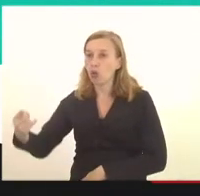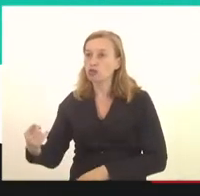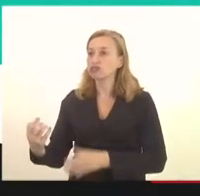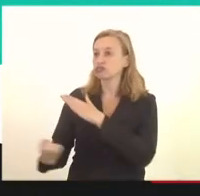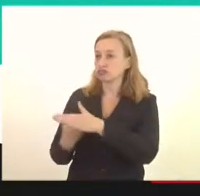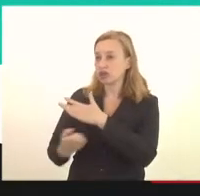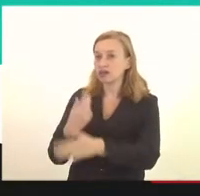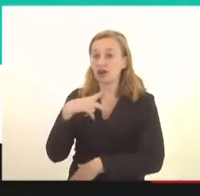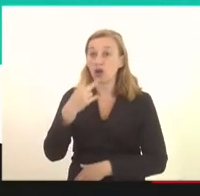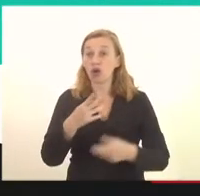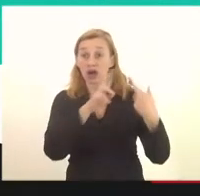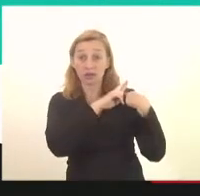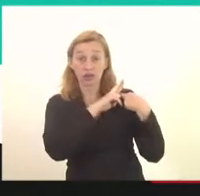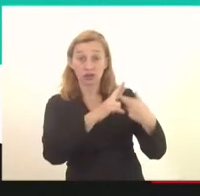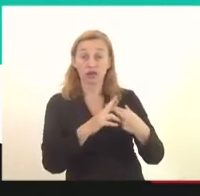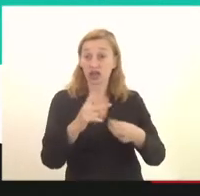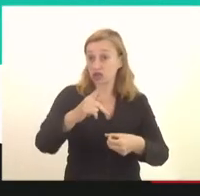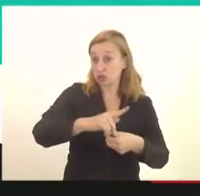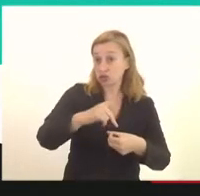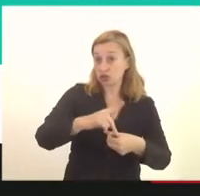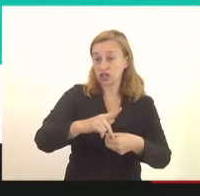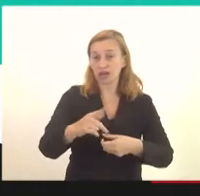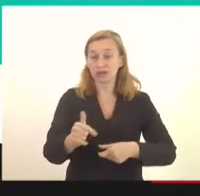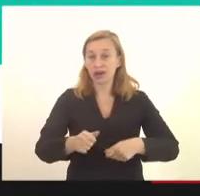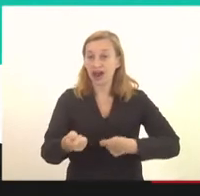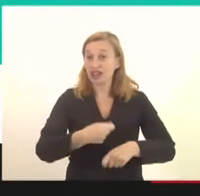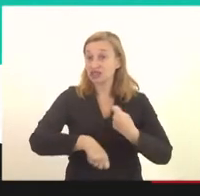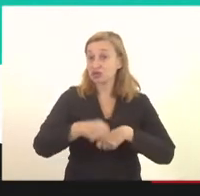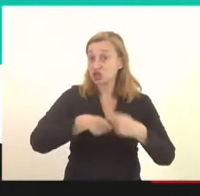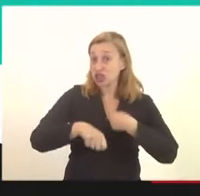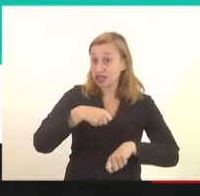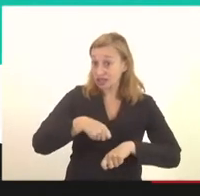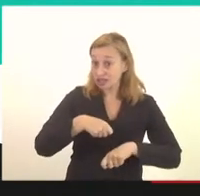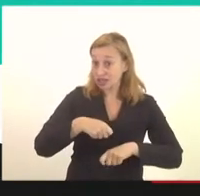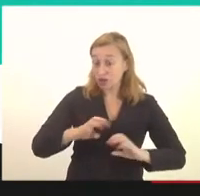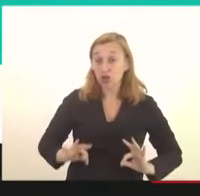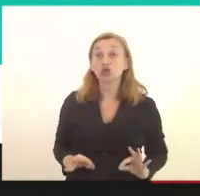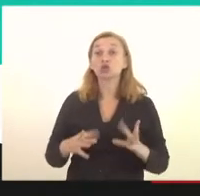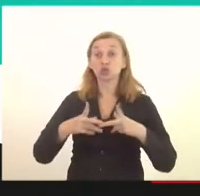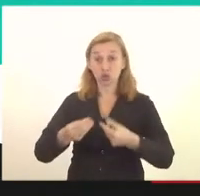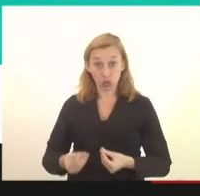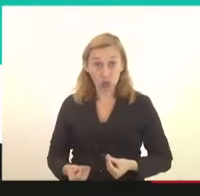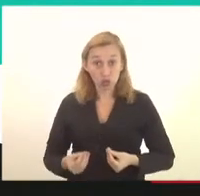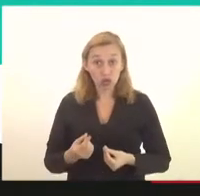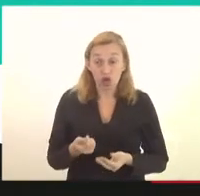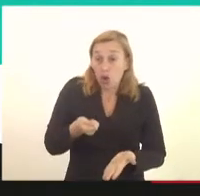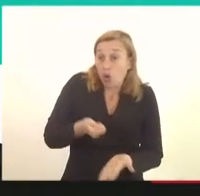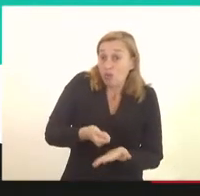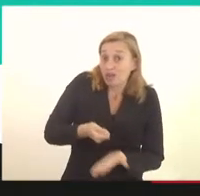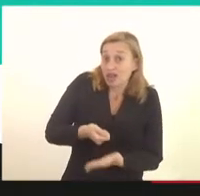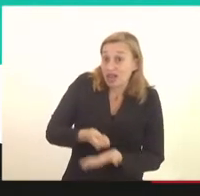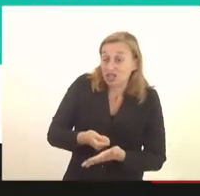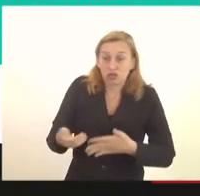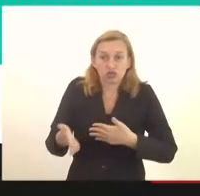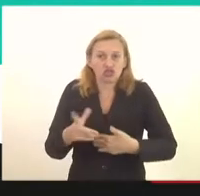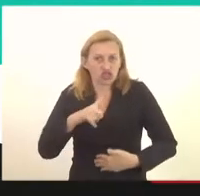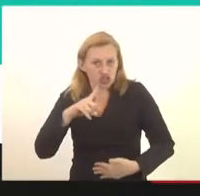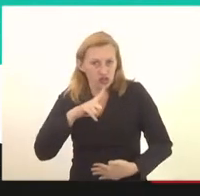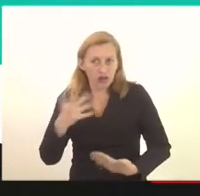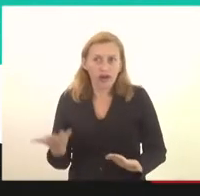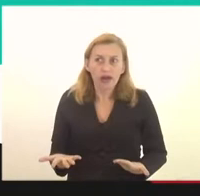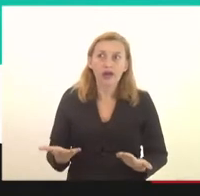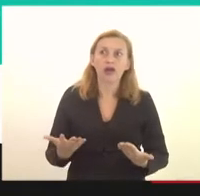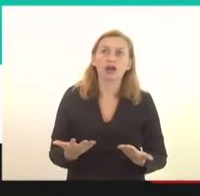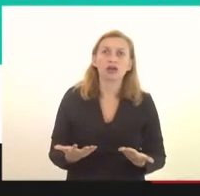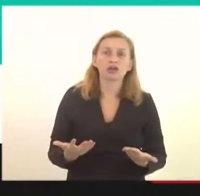ela é responsável pela gestão dos ativos, do ponto de vista de cumprir qualquer obrigação que o ativo tenha, tanto